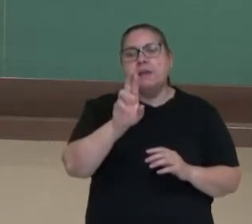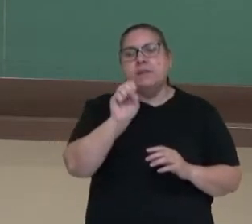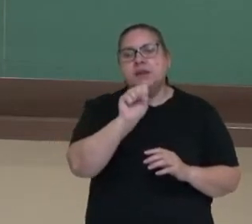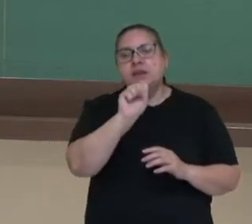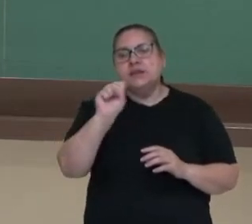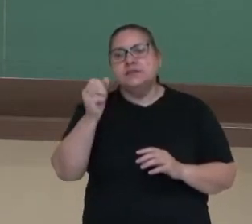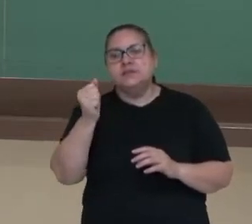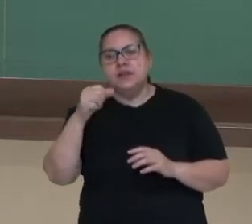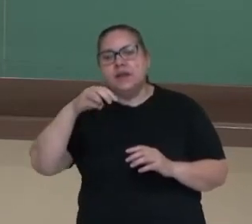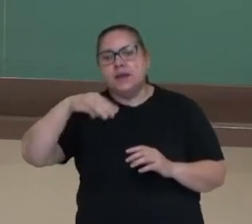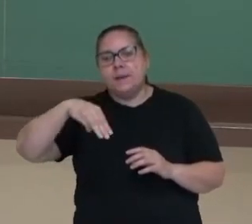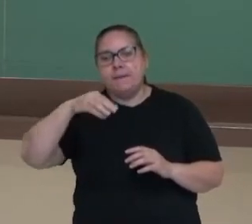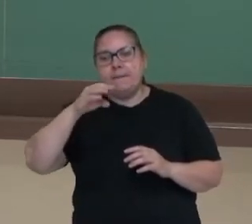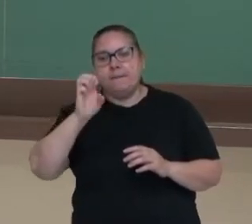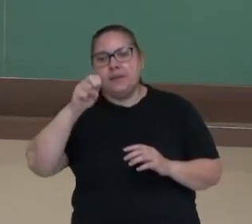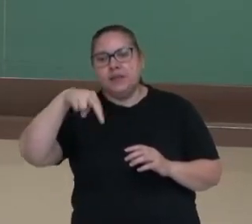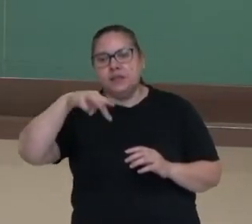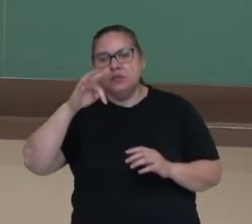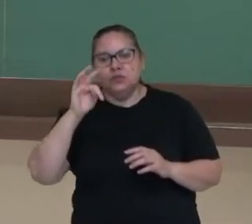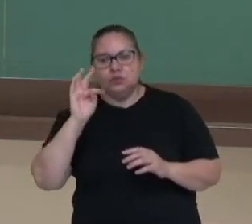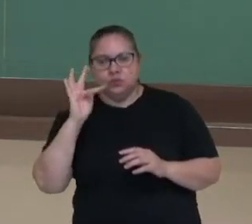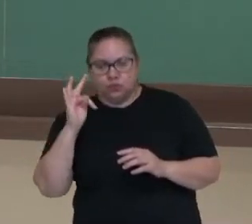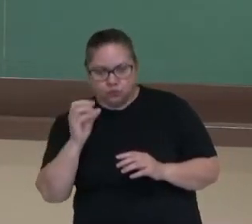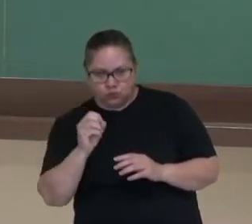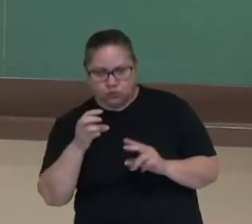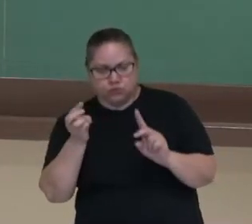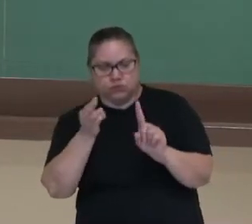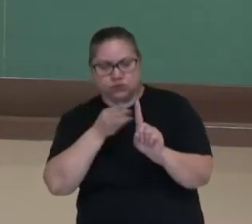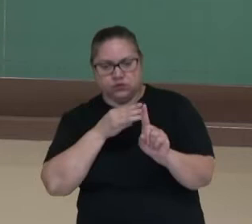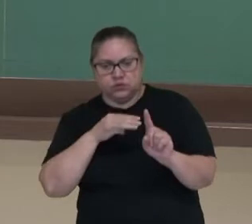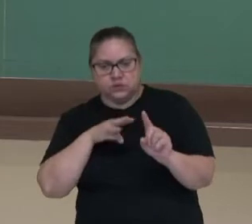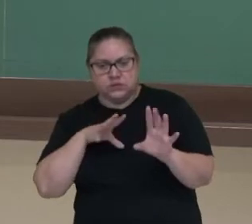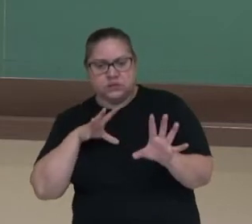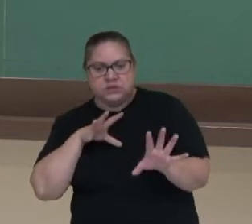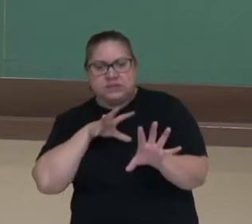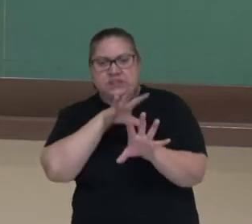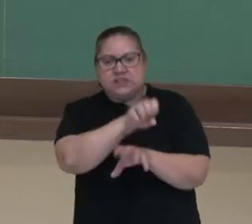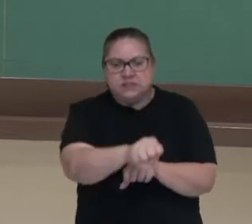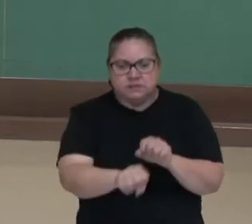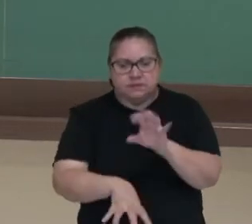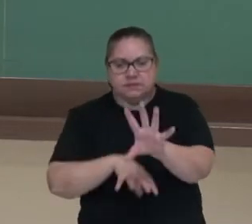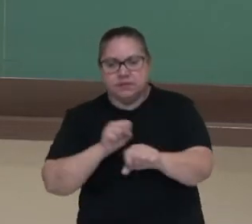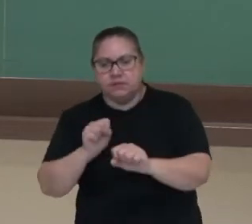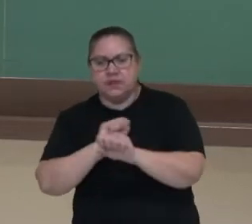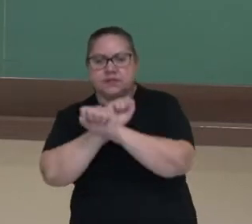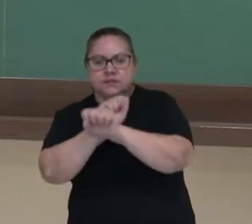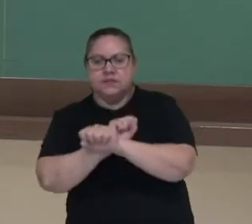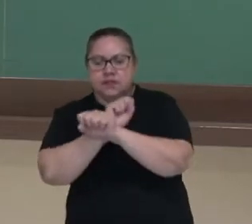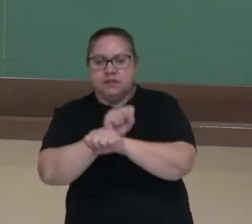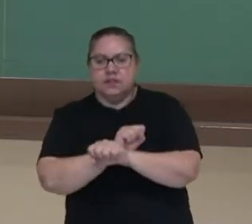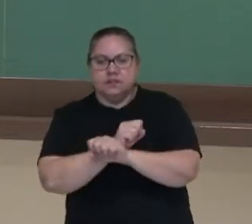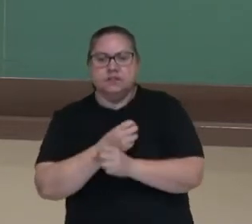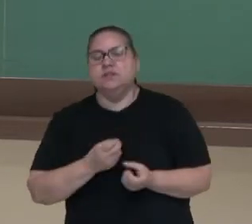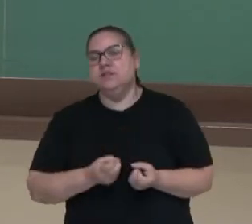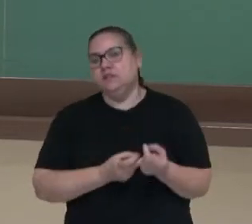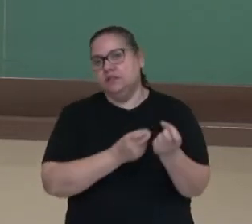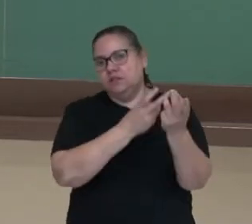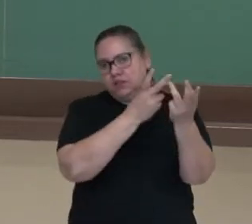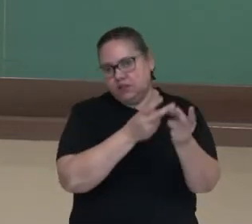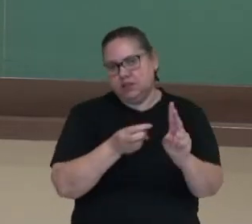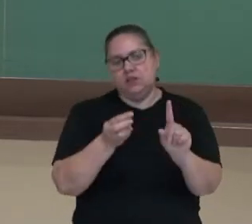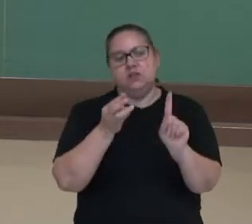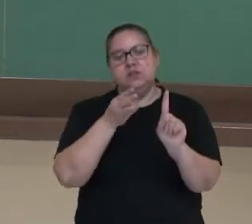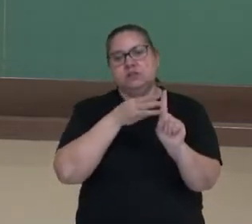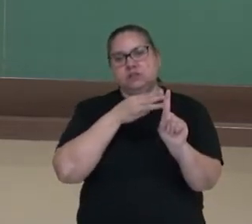um ataque de bandeiras, né, dos bandeirantes, a aldeias indígenas, para escravizá-lo e venderem. Interessante, nós estamos falando do